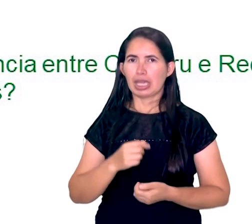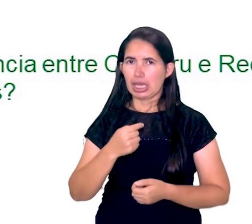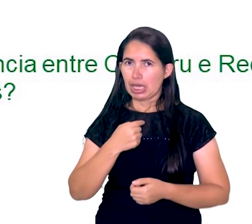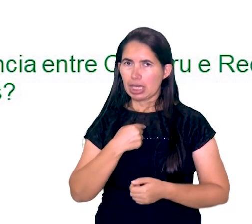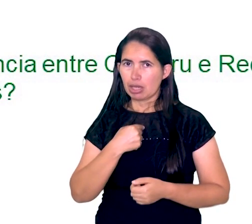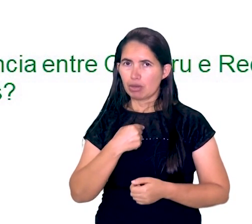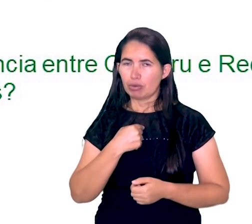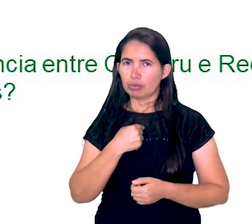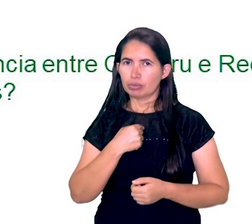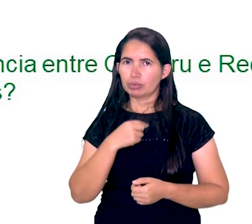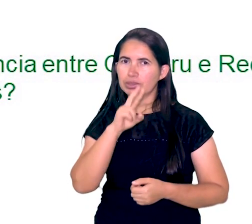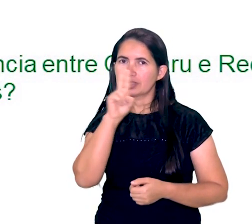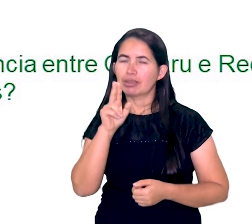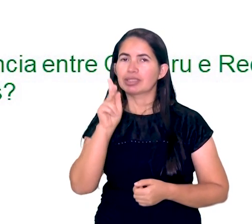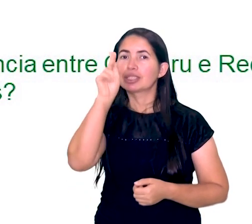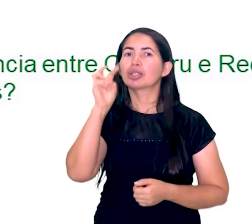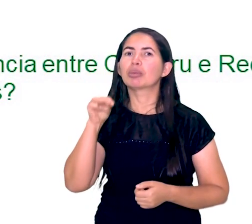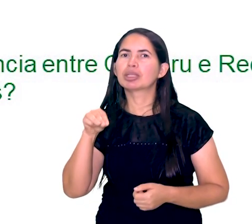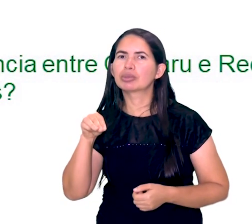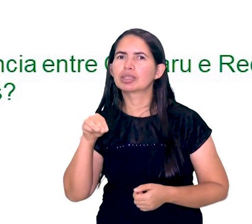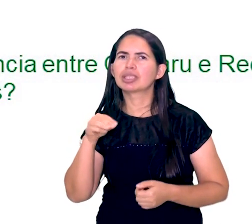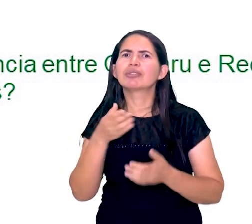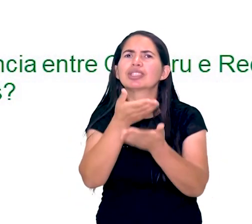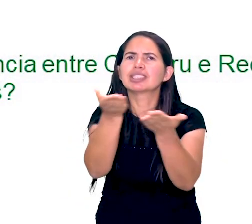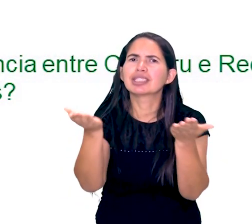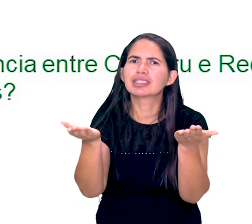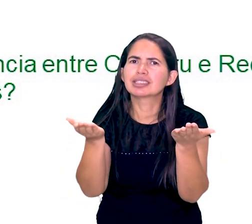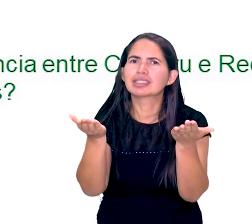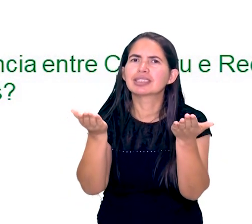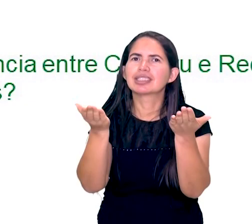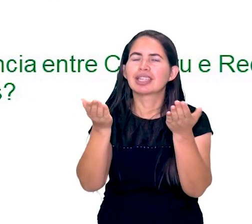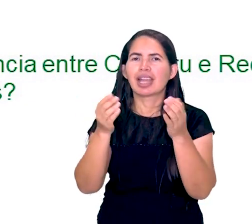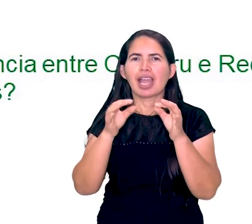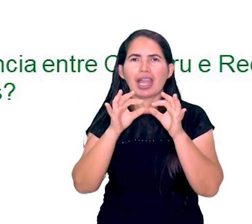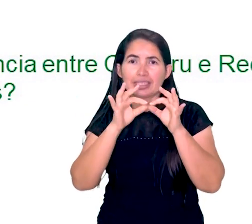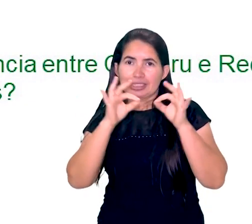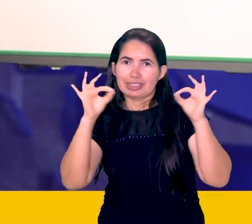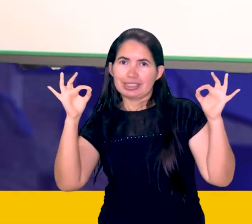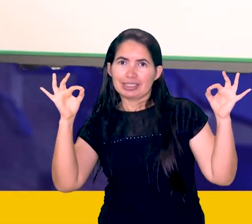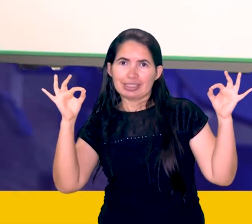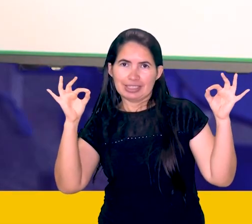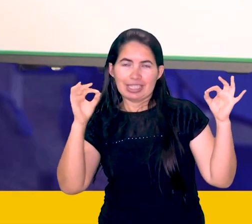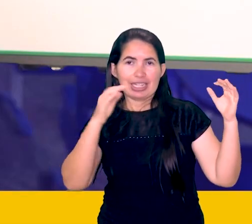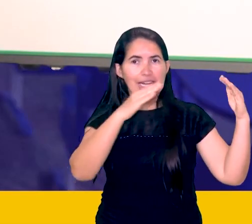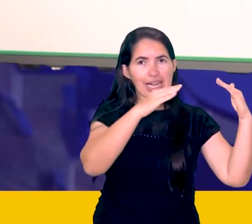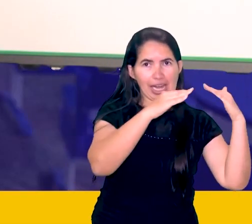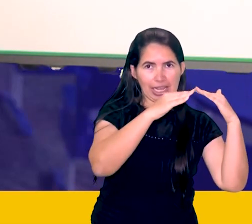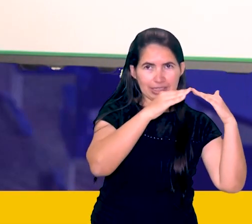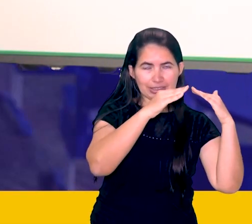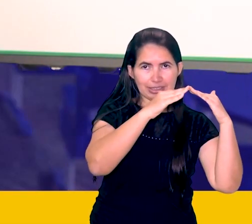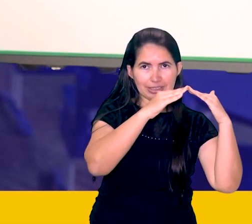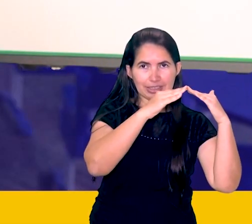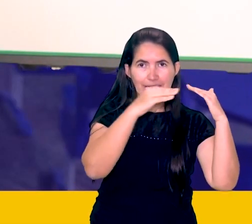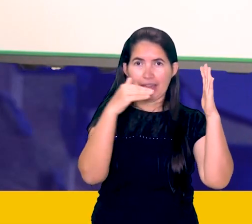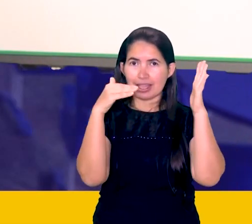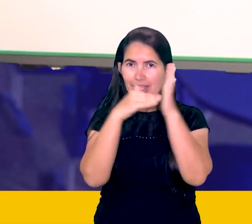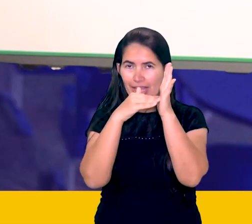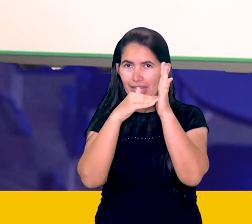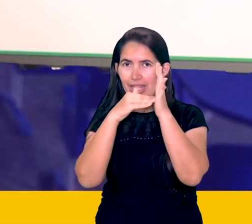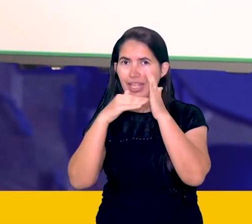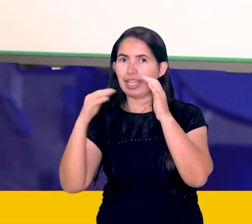Eu faria uso dos quilômetros. E vocês? É um pouco distante, não é? Nossa casa, a capital,